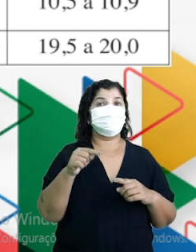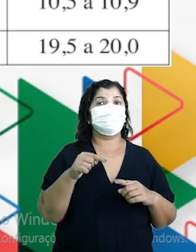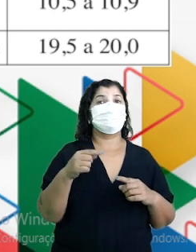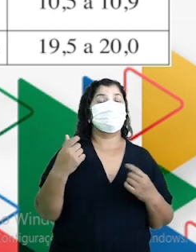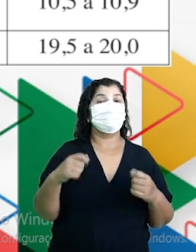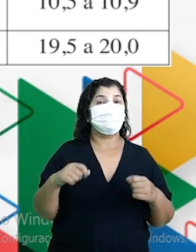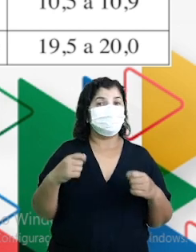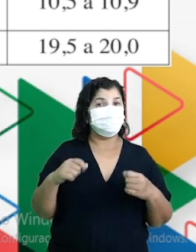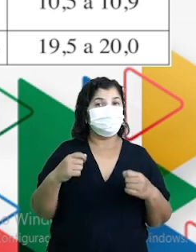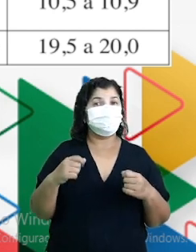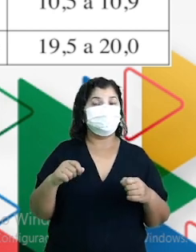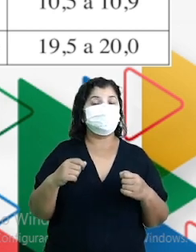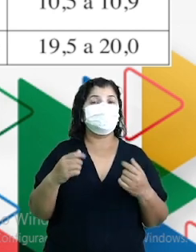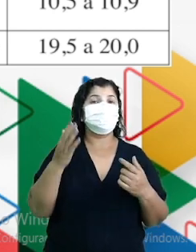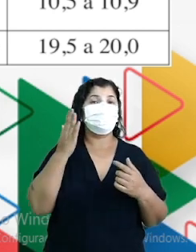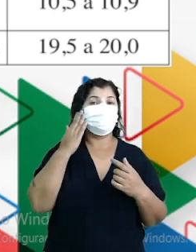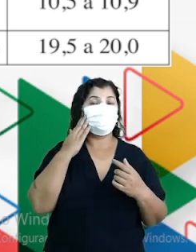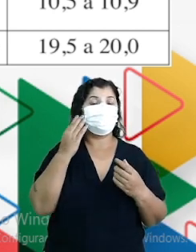considerar aí também os